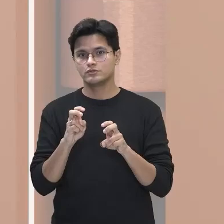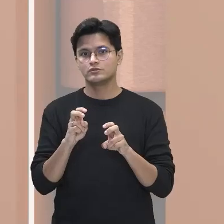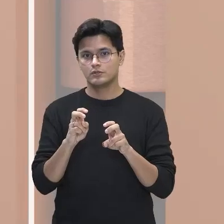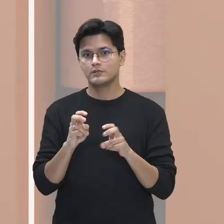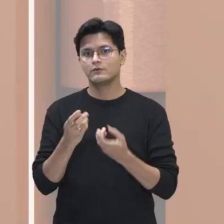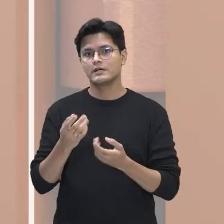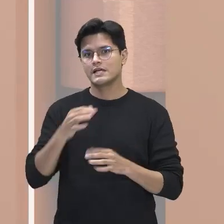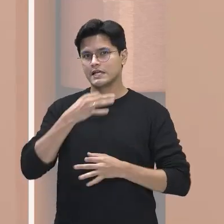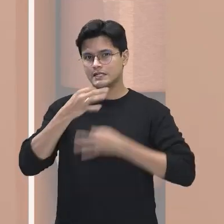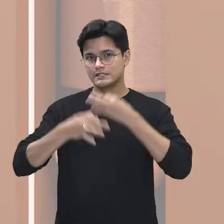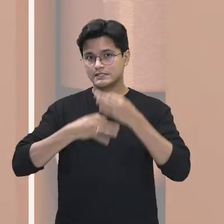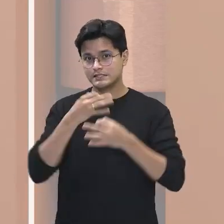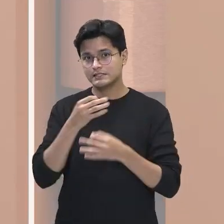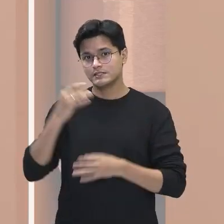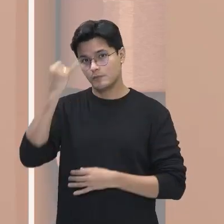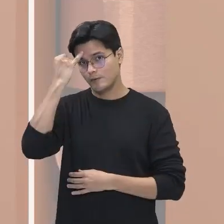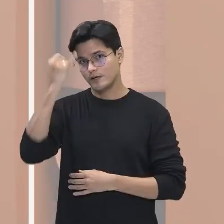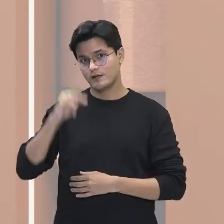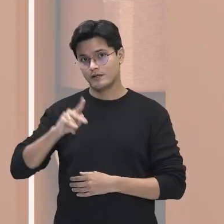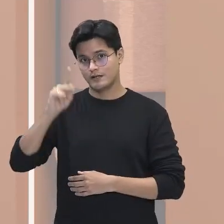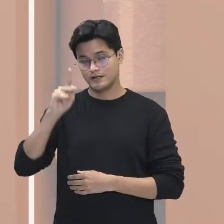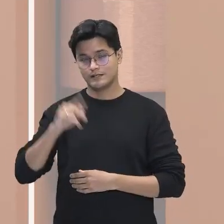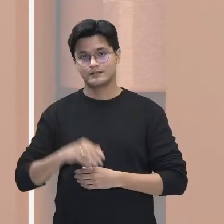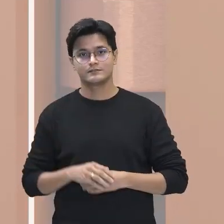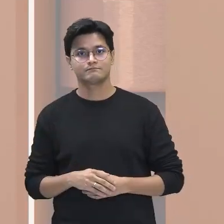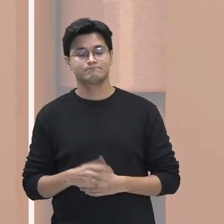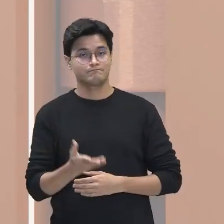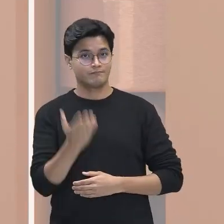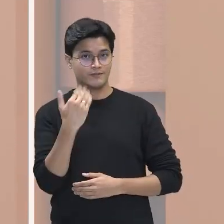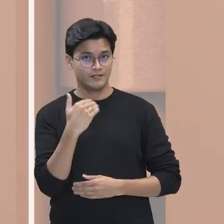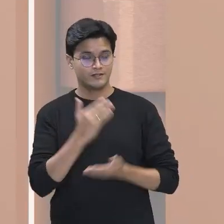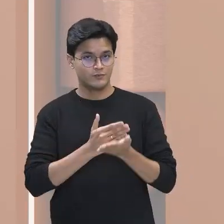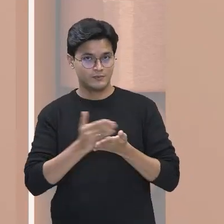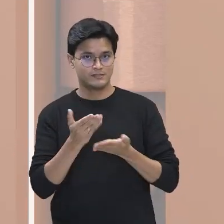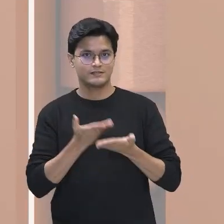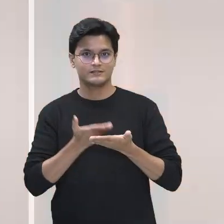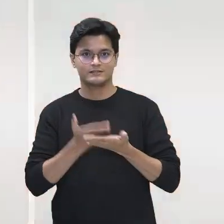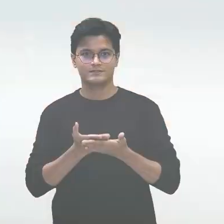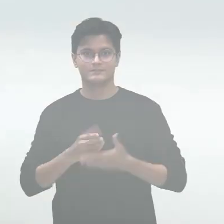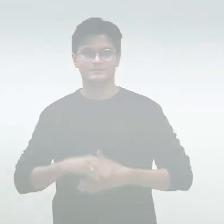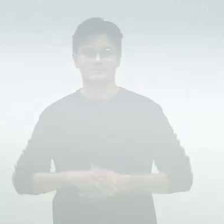kantiano. Preparados então? Venham comigo e vamos à nossa aula.